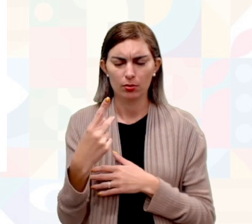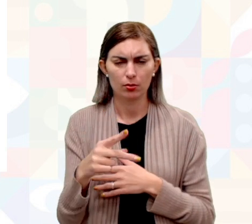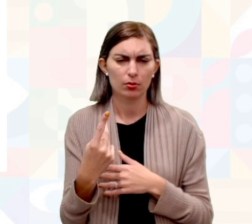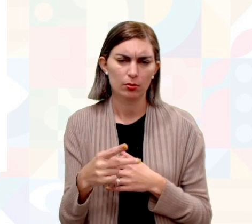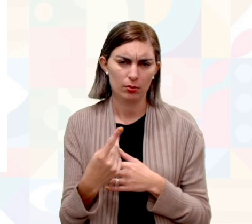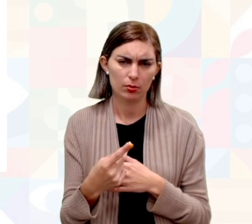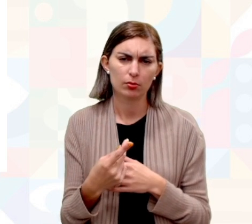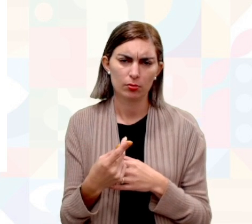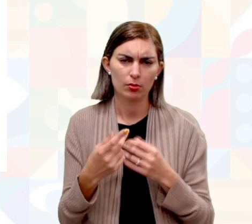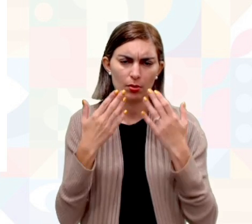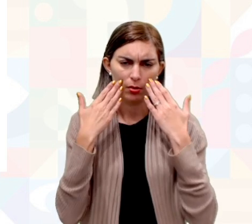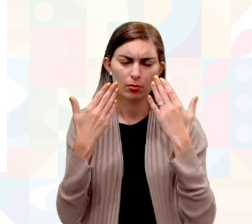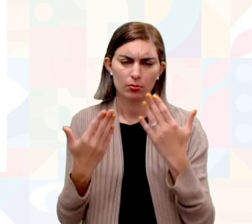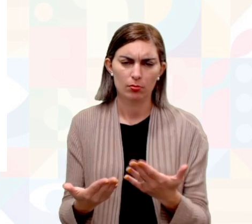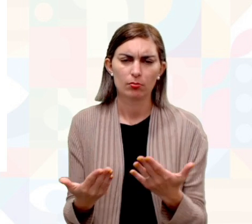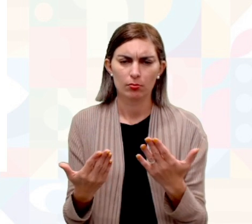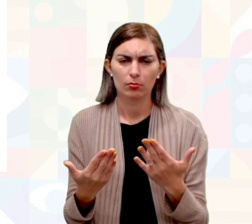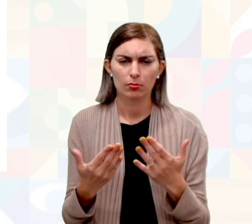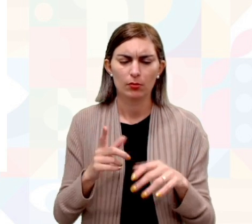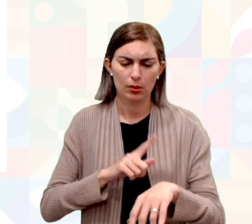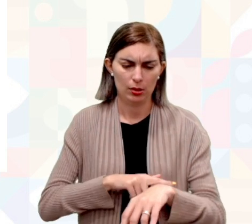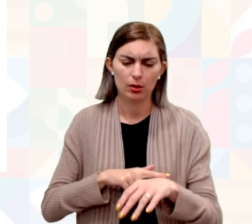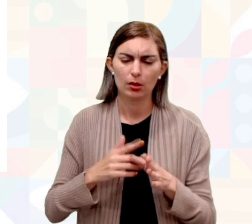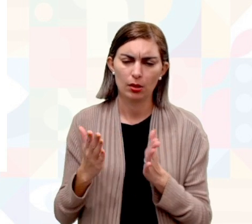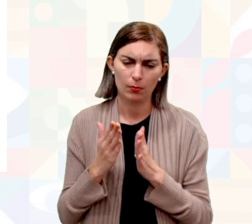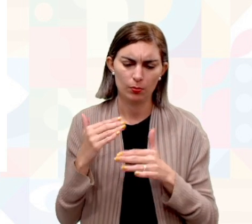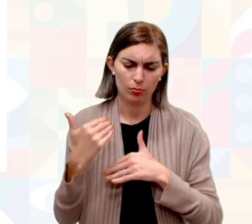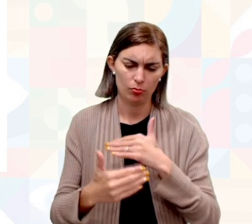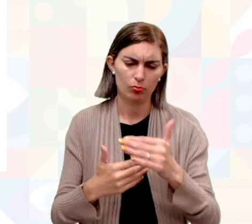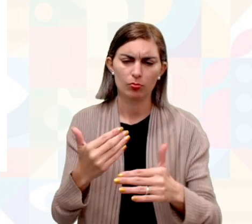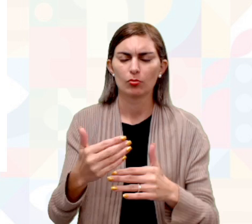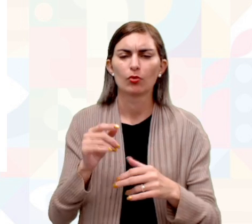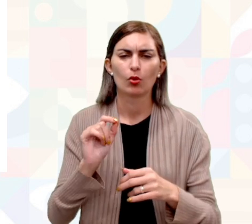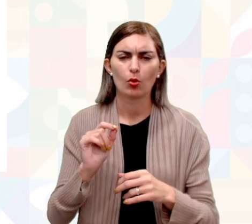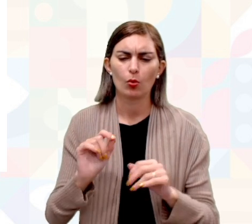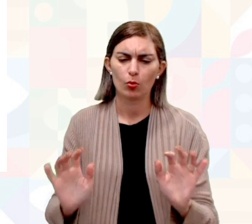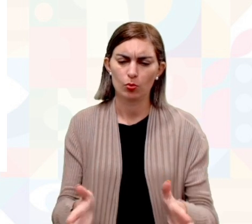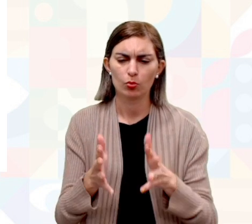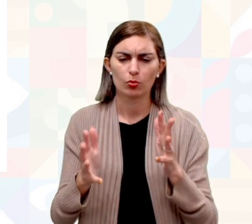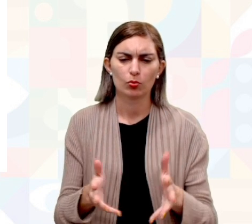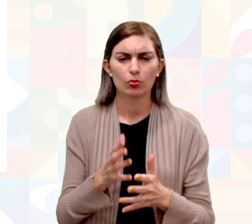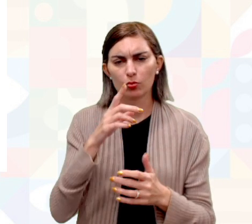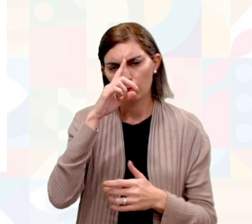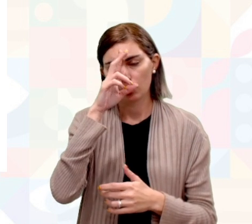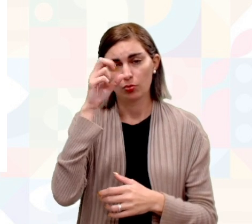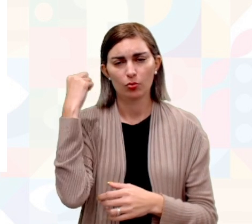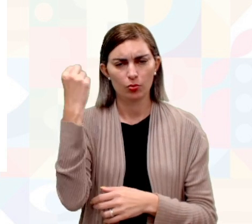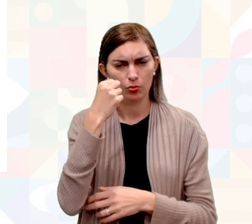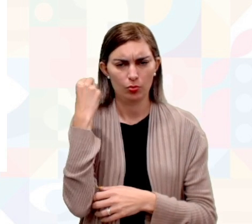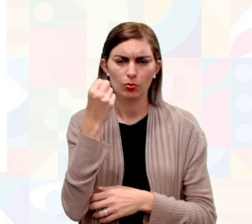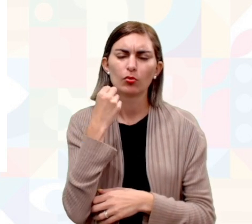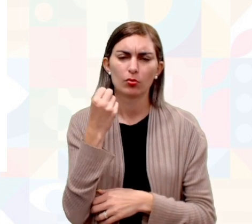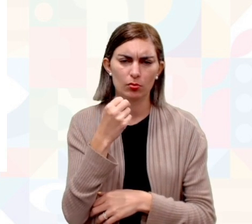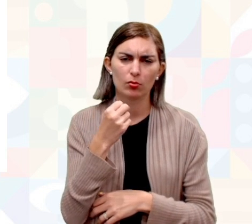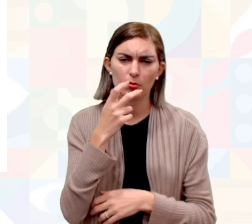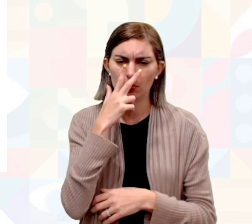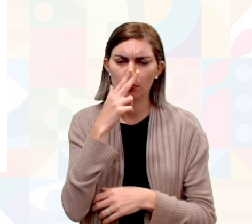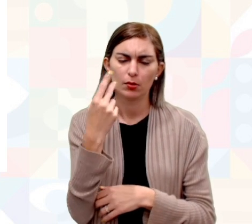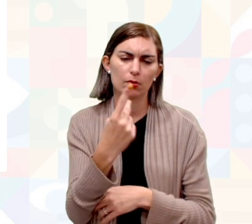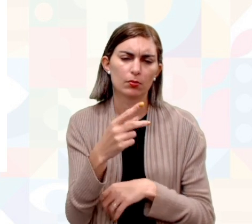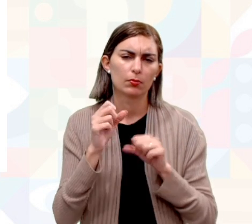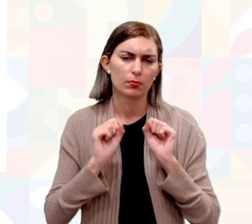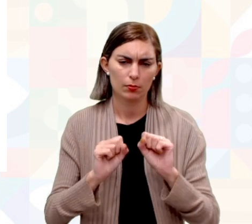essa exposição por tempo prolongado, o que contribuirá com a gravidade da intoxicação que o mesmo